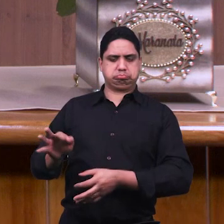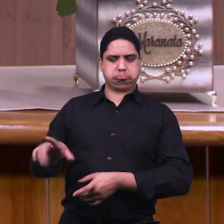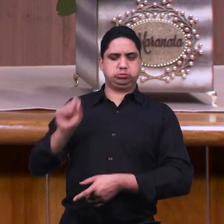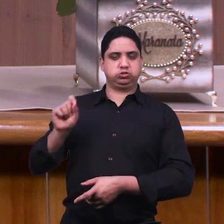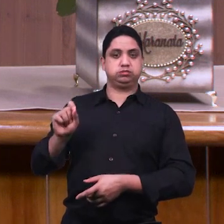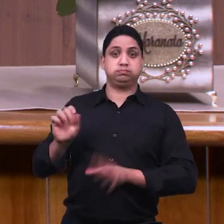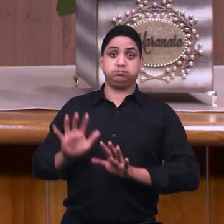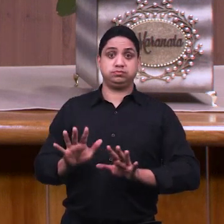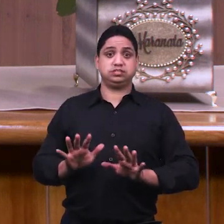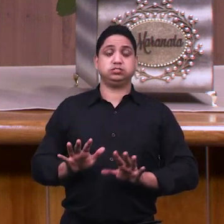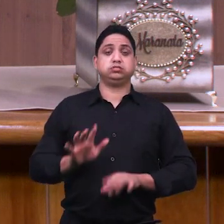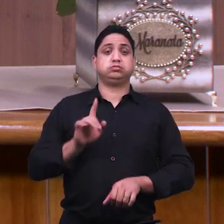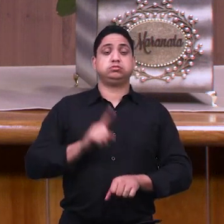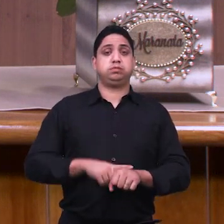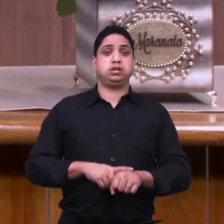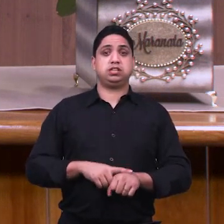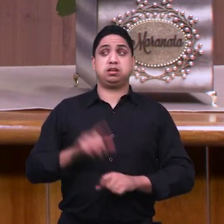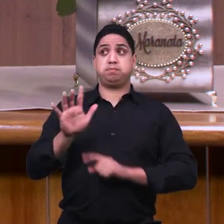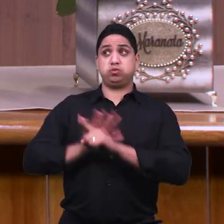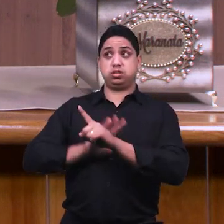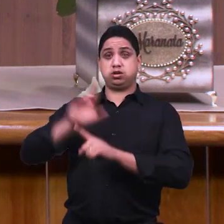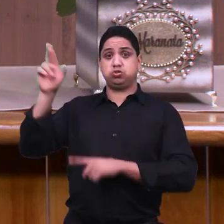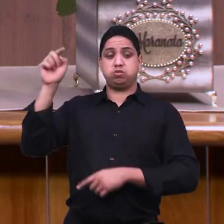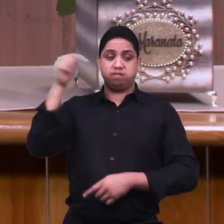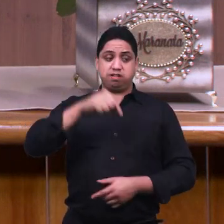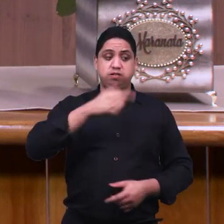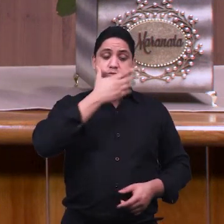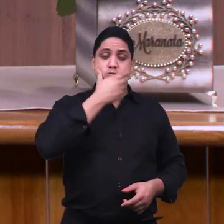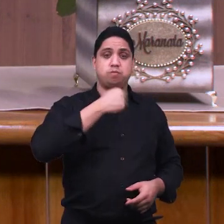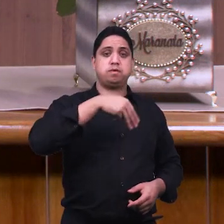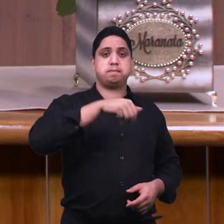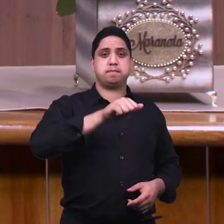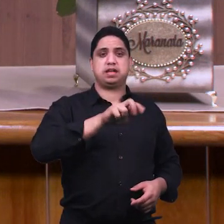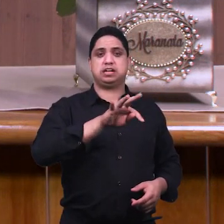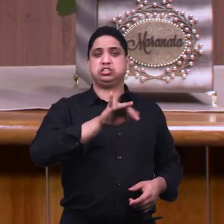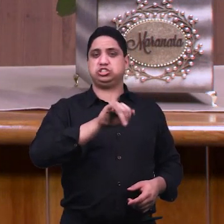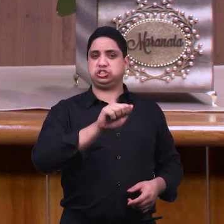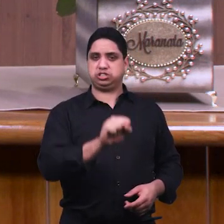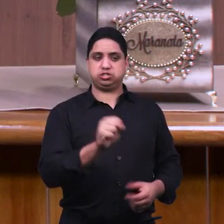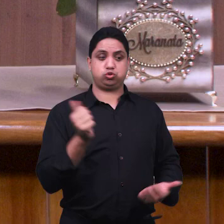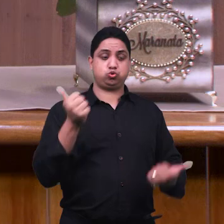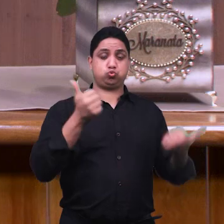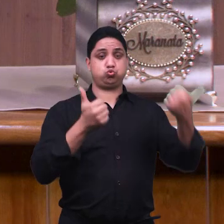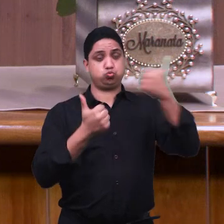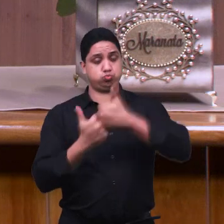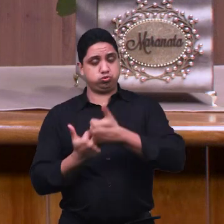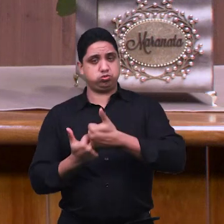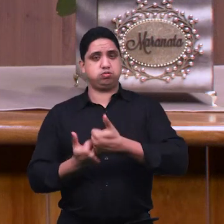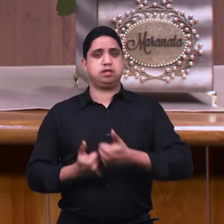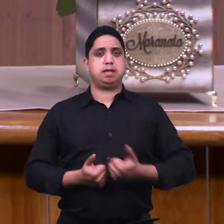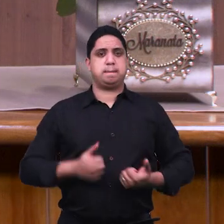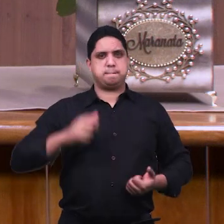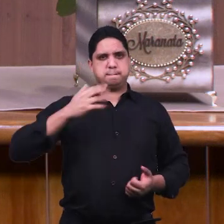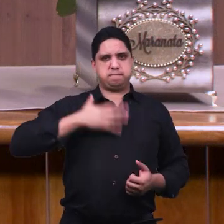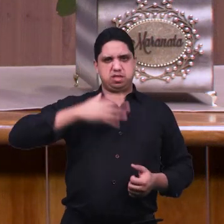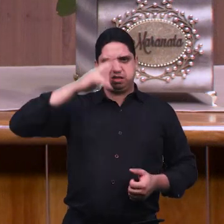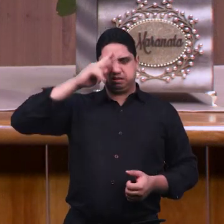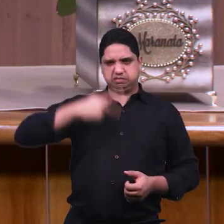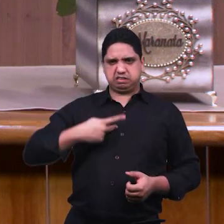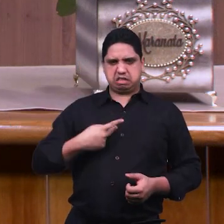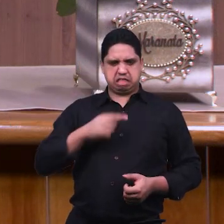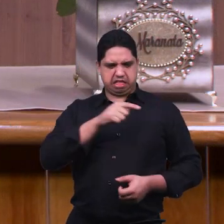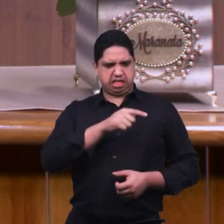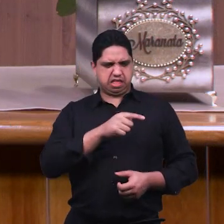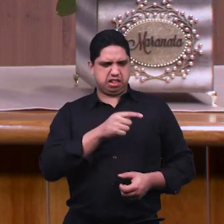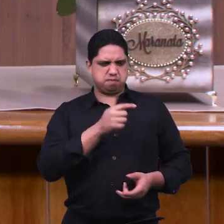sortes, caiu sobre Matias e Matias foi escolhido no lugar de Judas Iscariotes. Ninguém imaginava, pela sua razão você pensava, mas tinha que ser Matias,